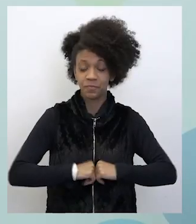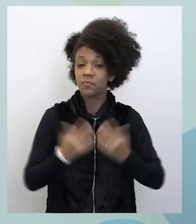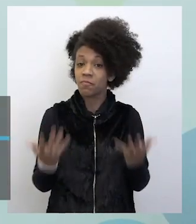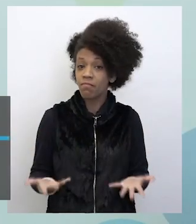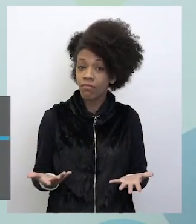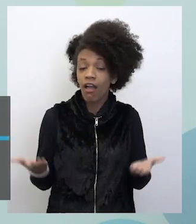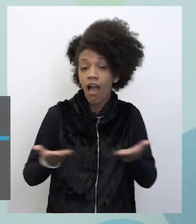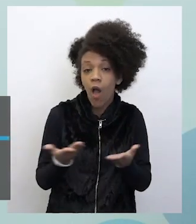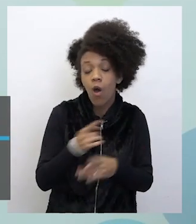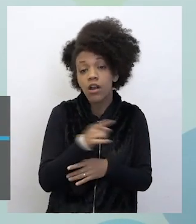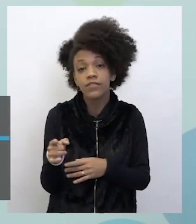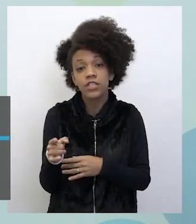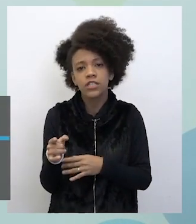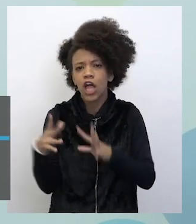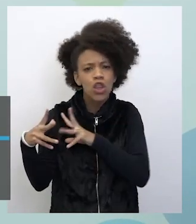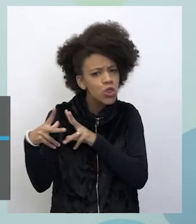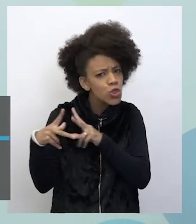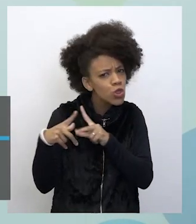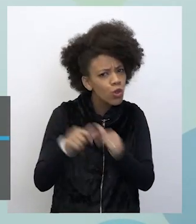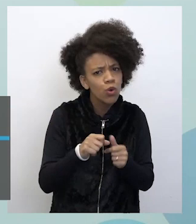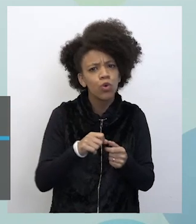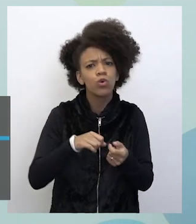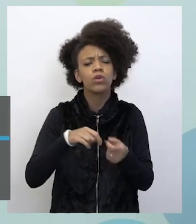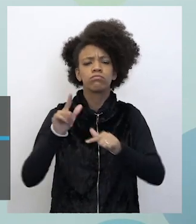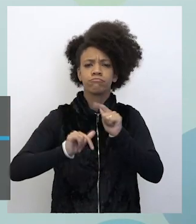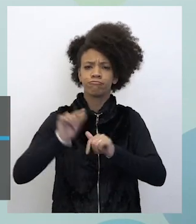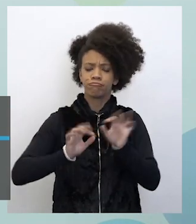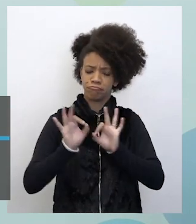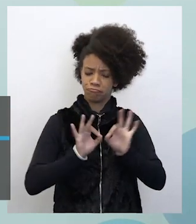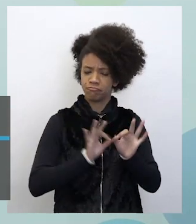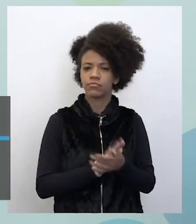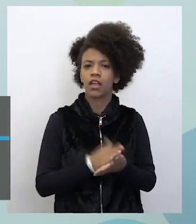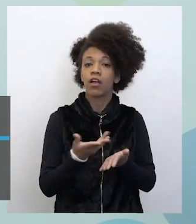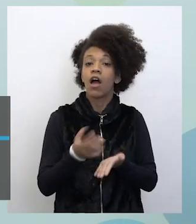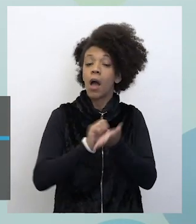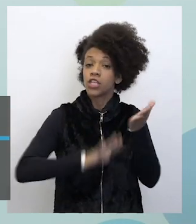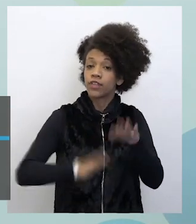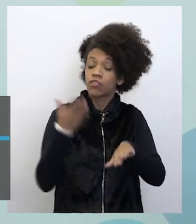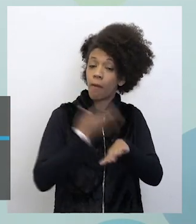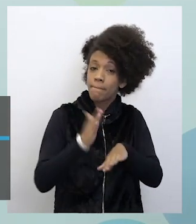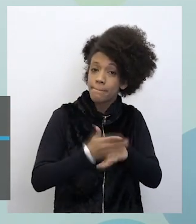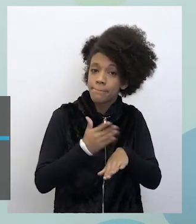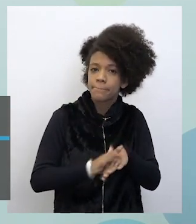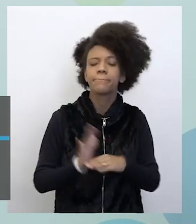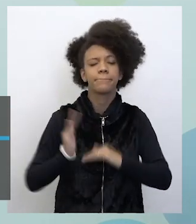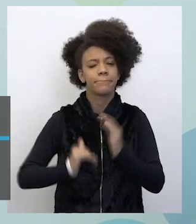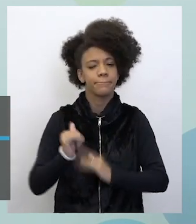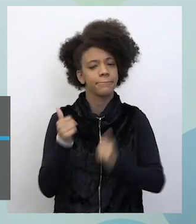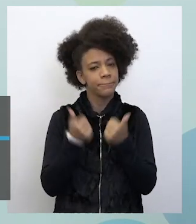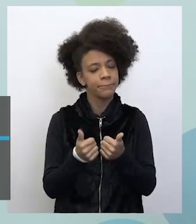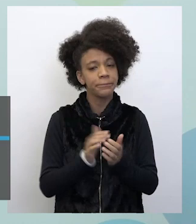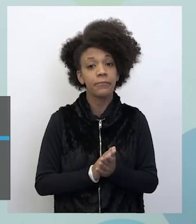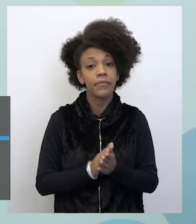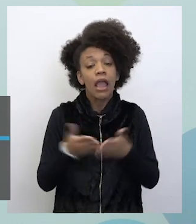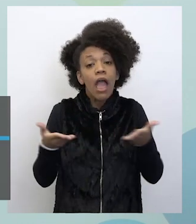Agora que você já está com todo o seu material reunido, nós vamos começar uma atividade prática. Isso mesmo. O